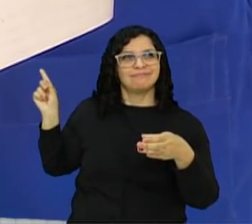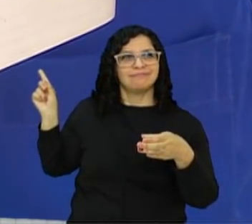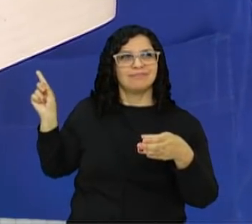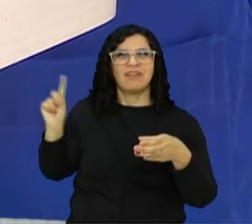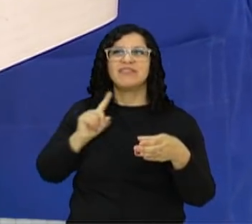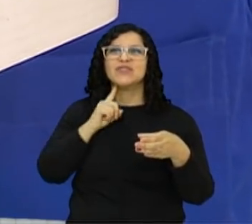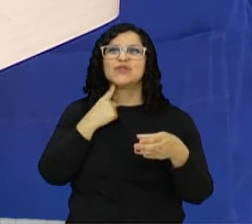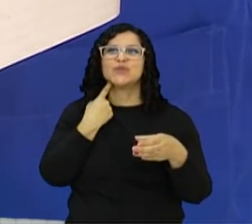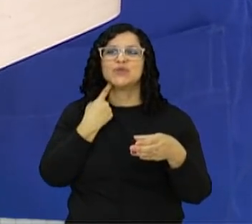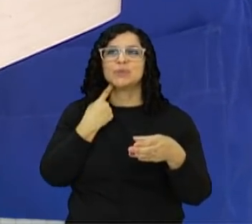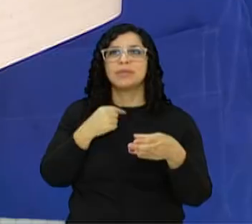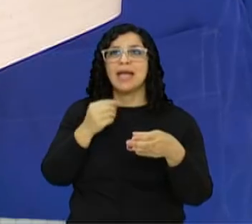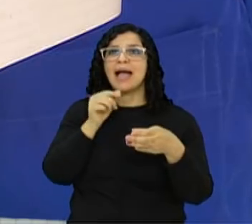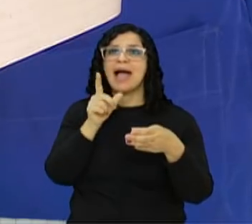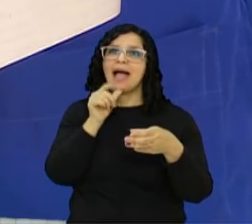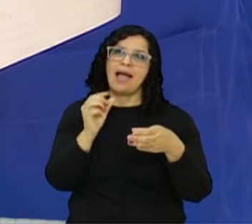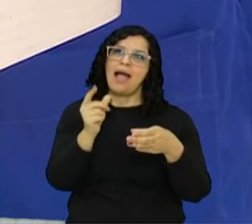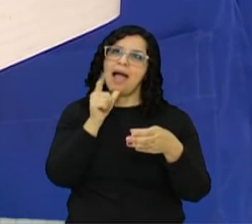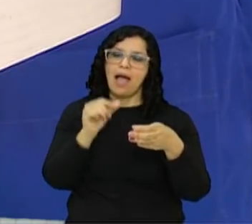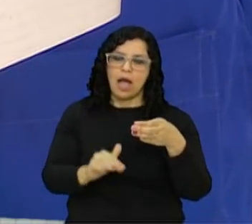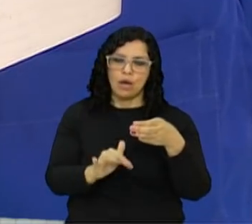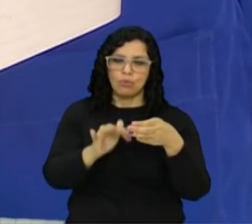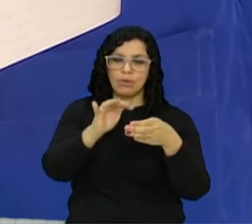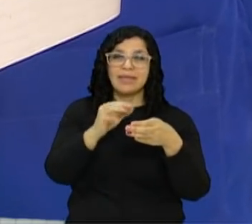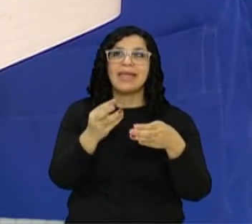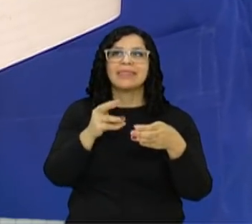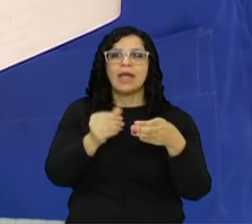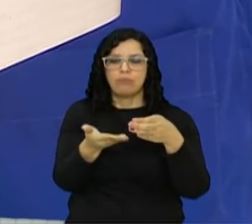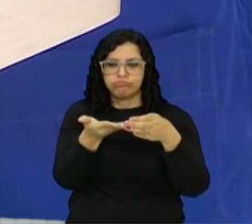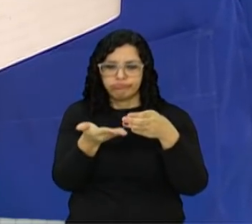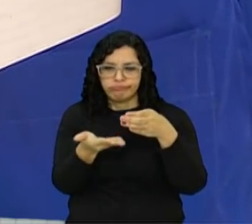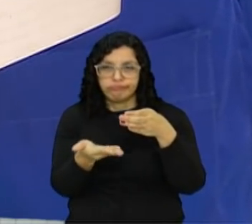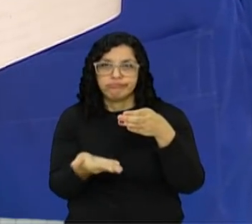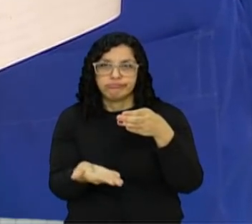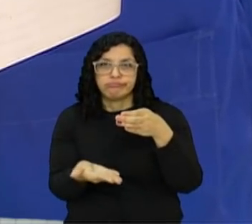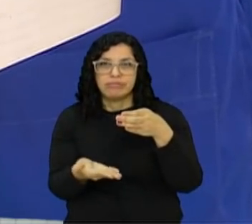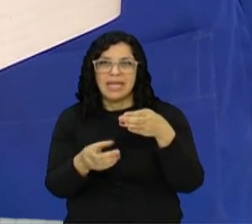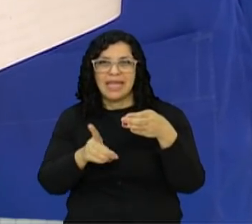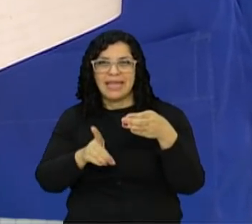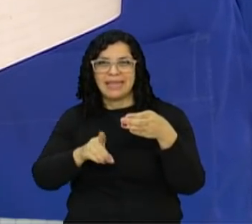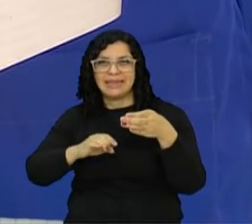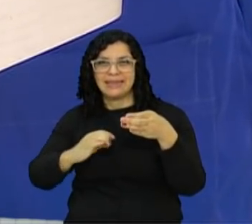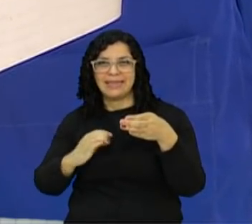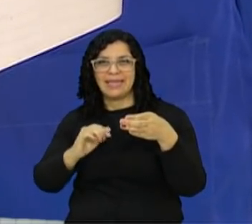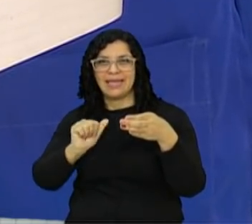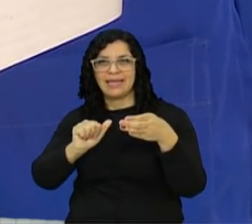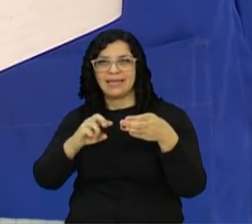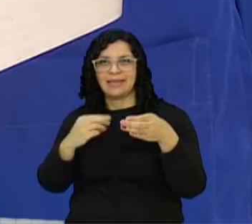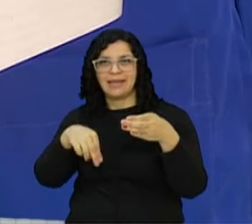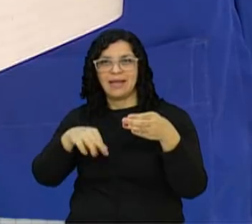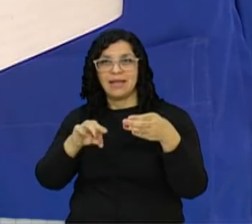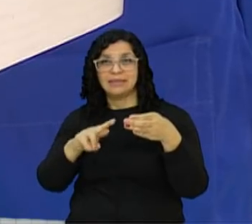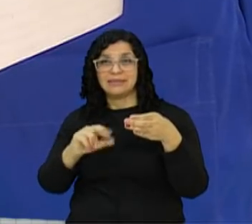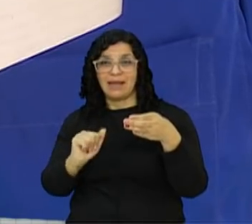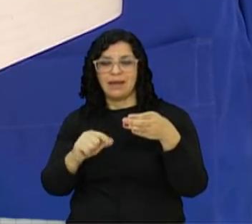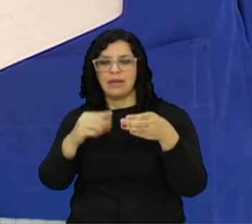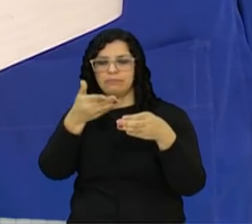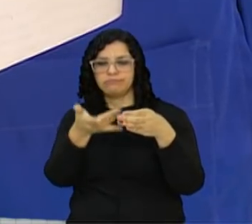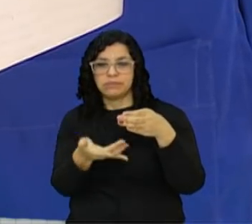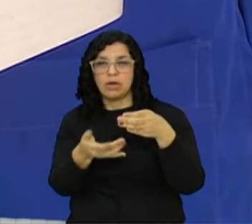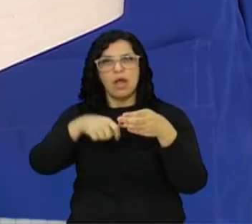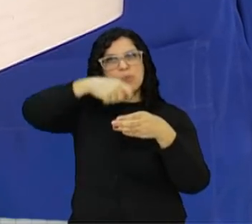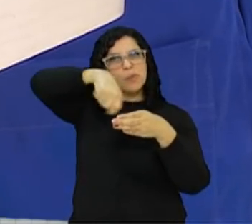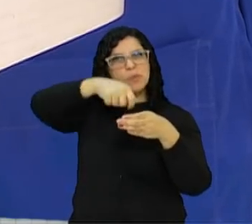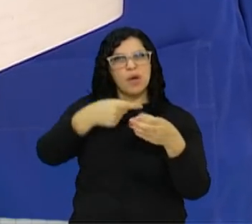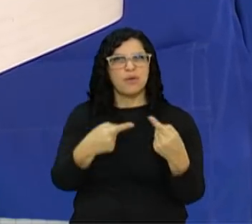verem, porque decantou, né? Foi ao fundo do copo. Então, percebam a coloração dessa